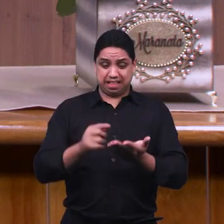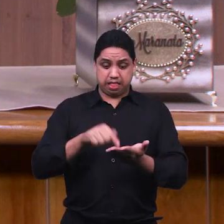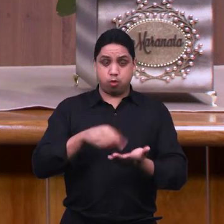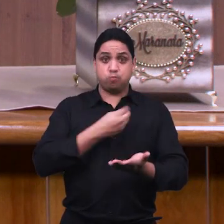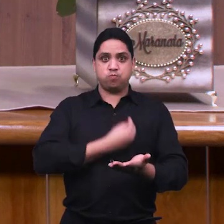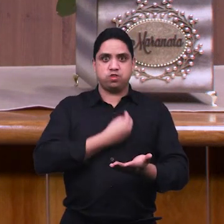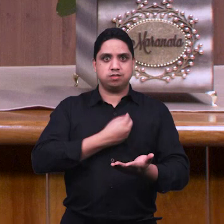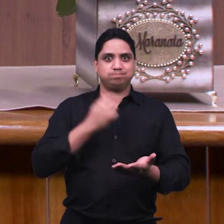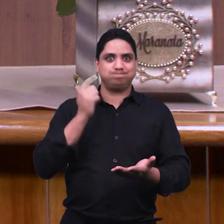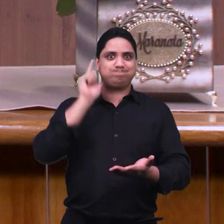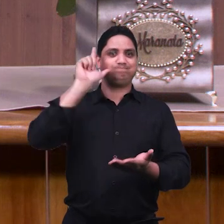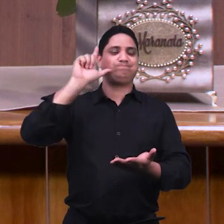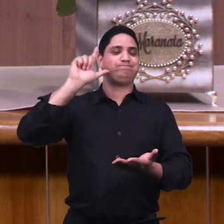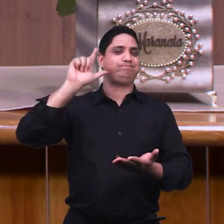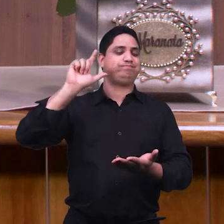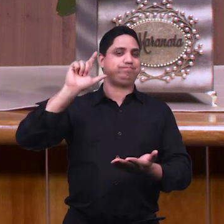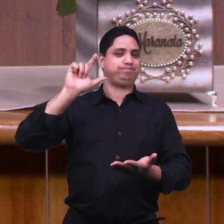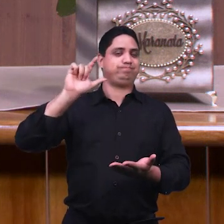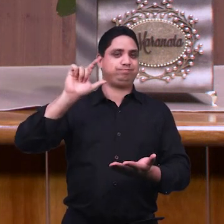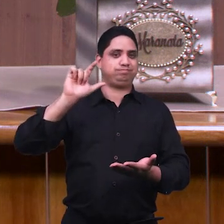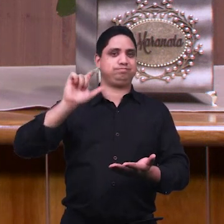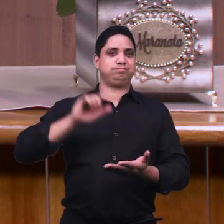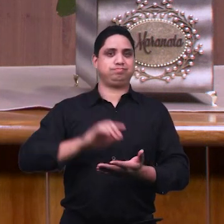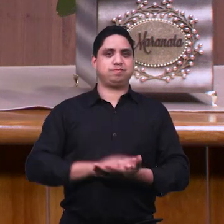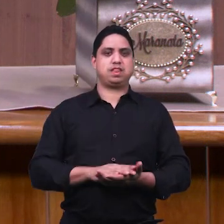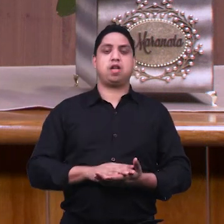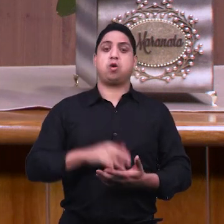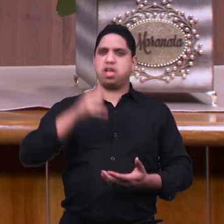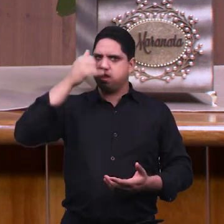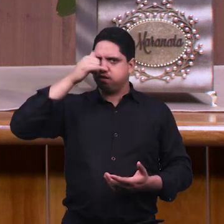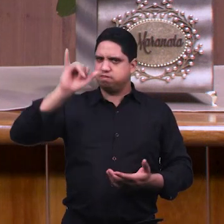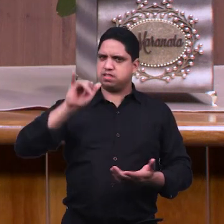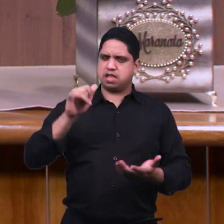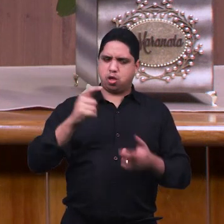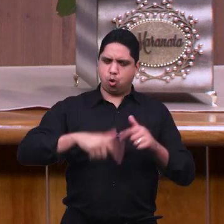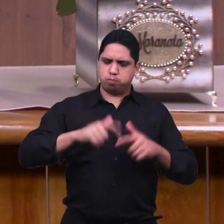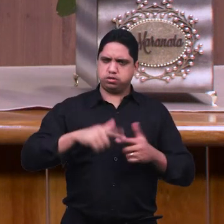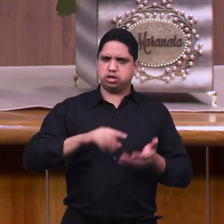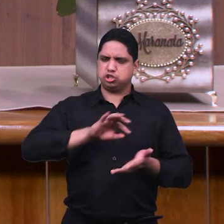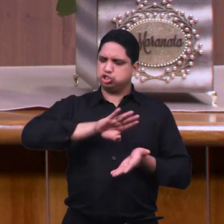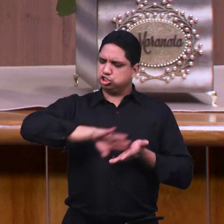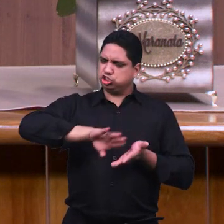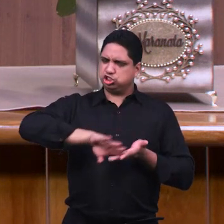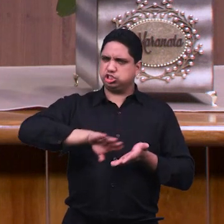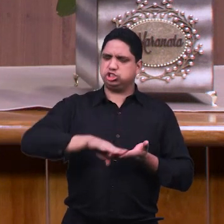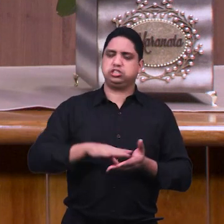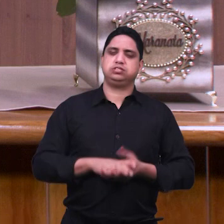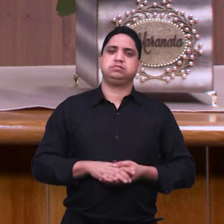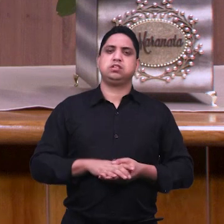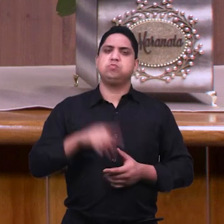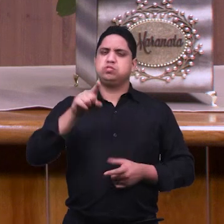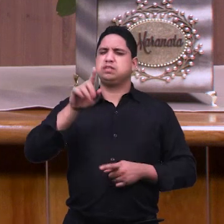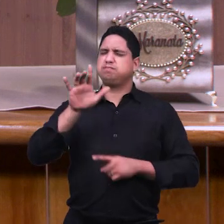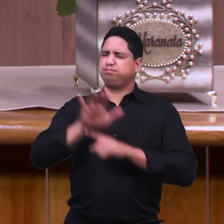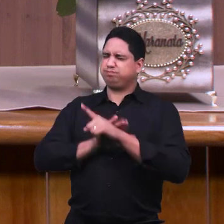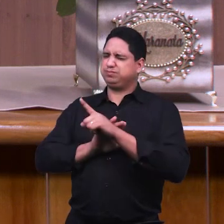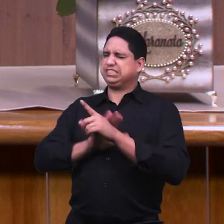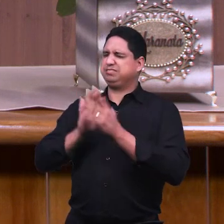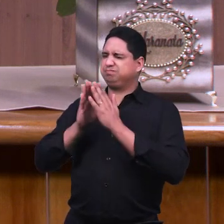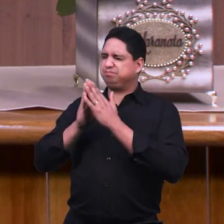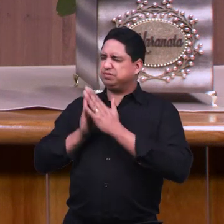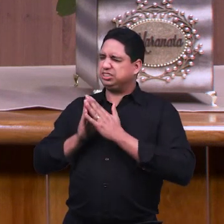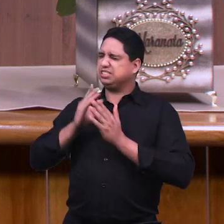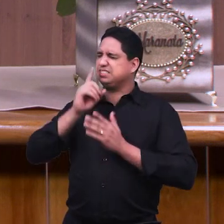só. Evitar a Bíblia cheia de corpo e toda marcada. E você vai buscar de Deus uma direção. Mas faça com